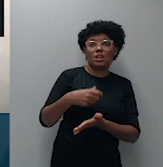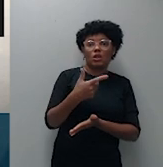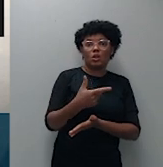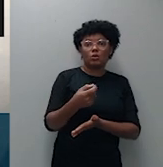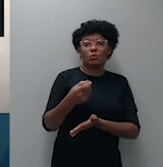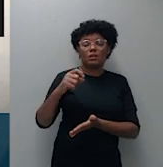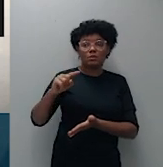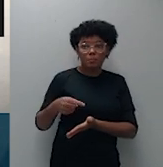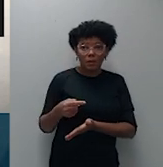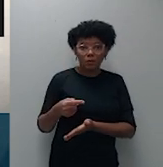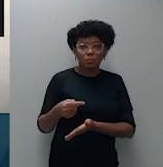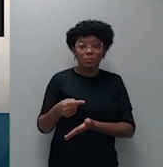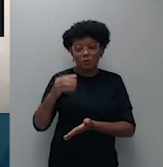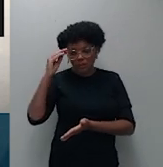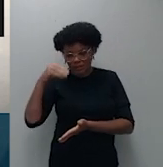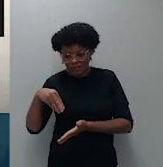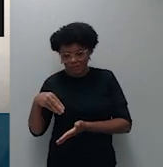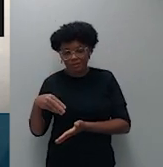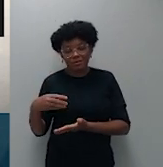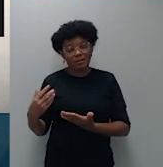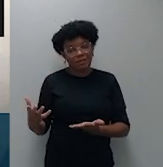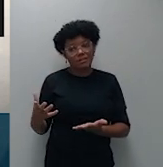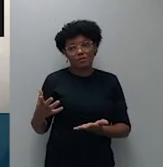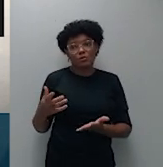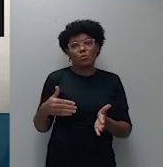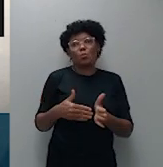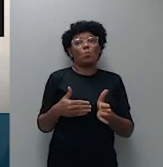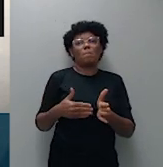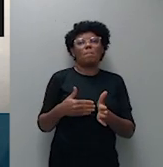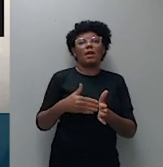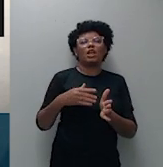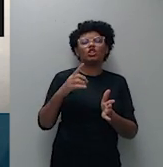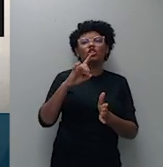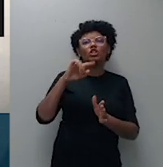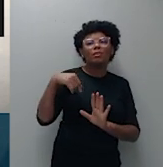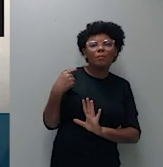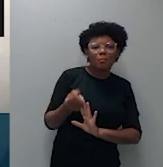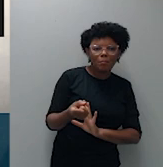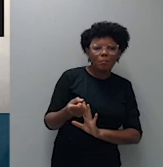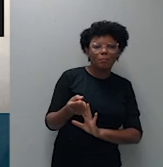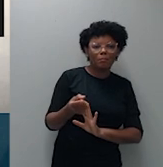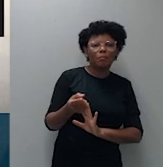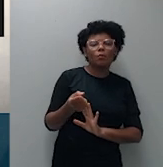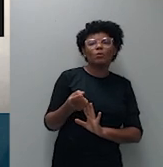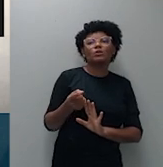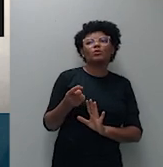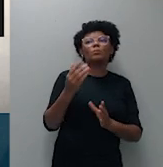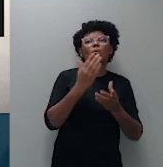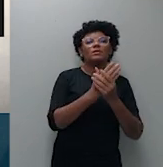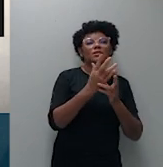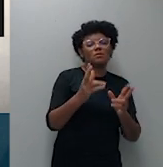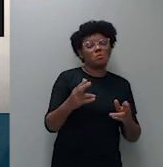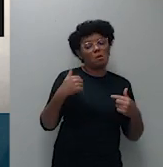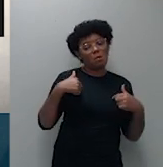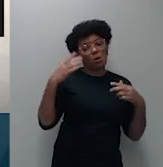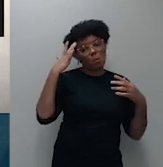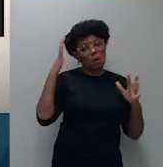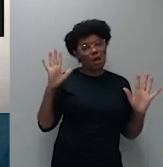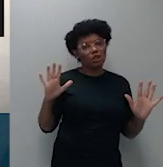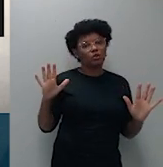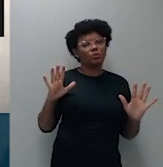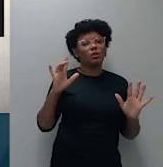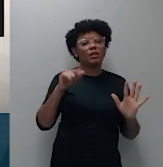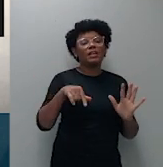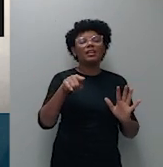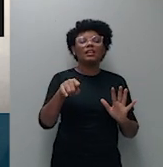de r$ 200000 por uma desistência e não impede no dia seguinte o ajuizamento de uma ação igual eu